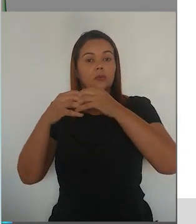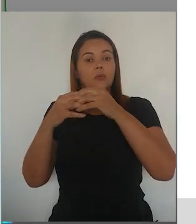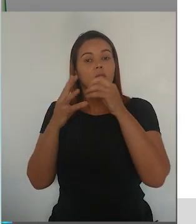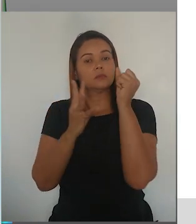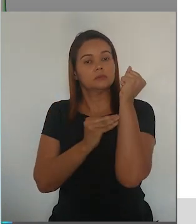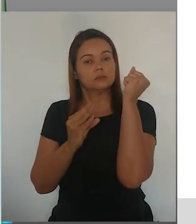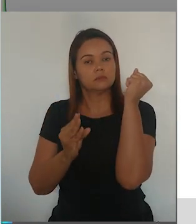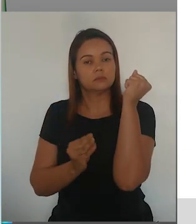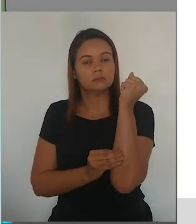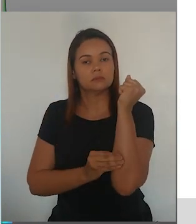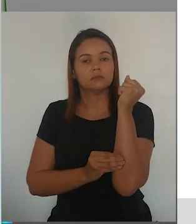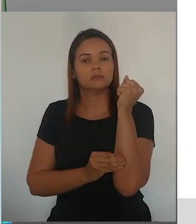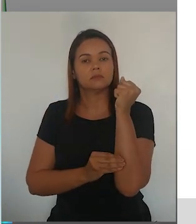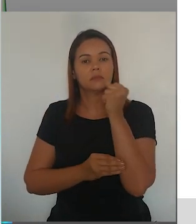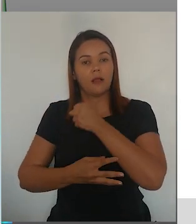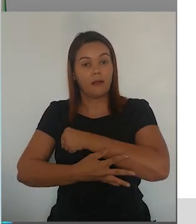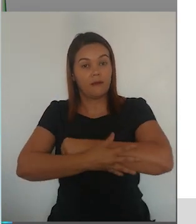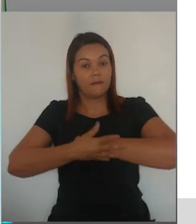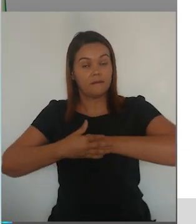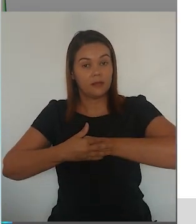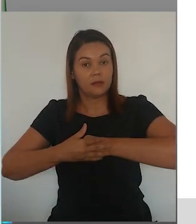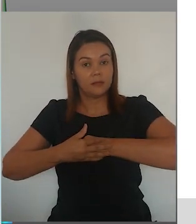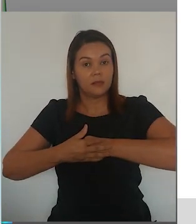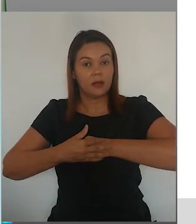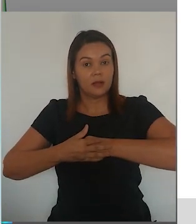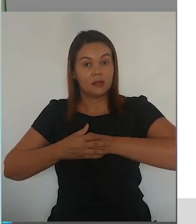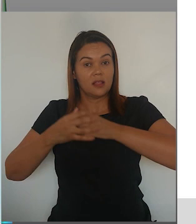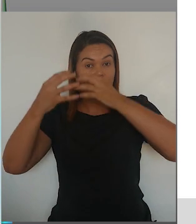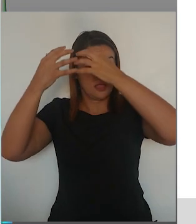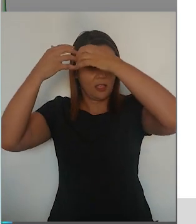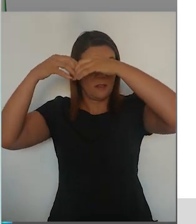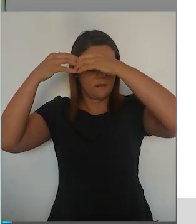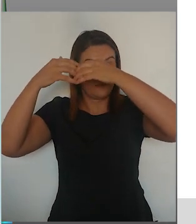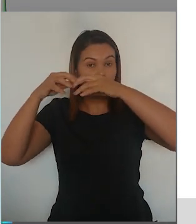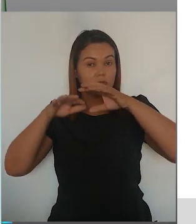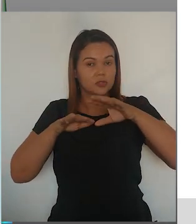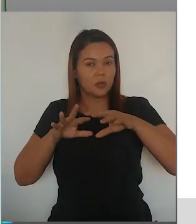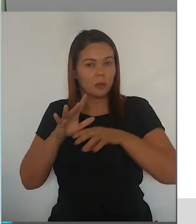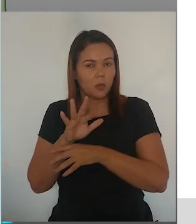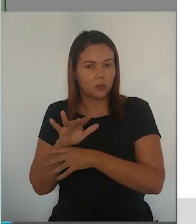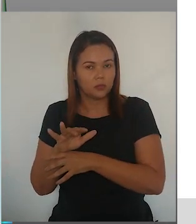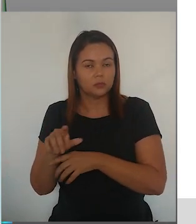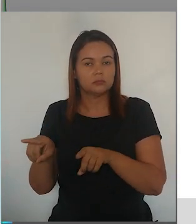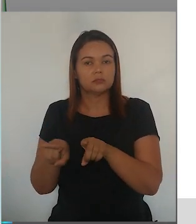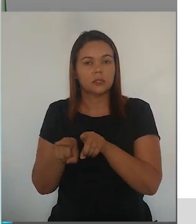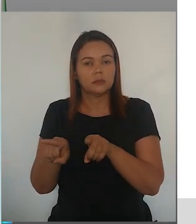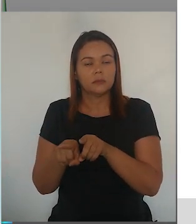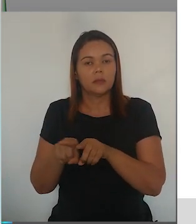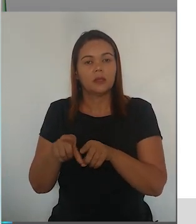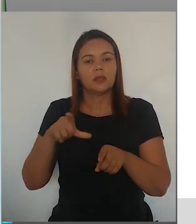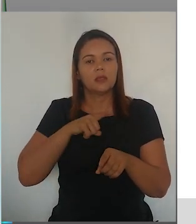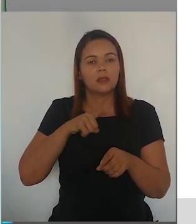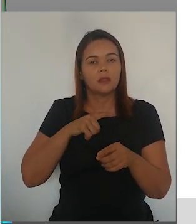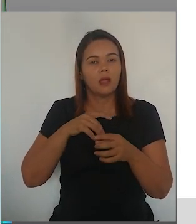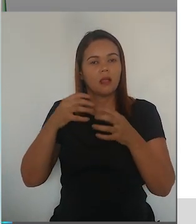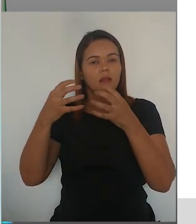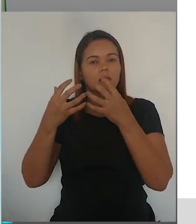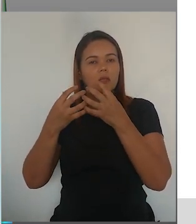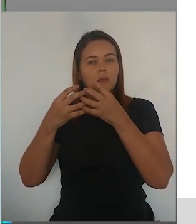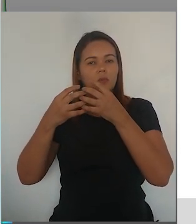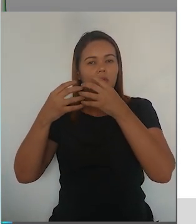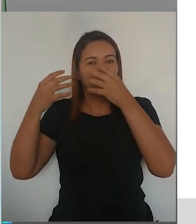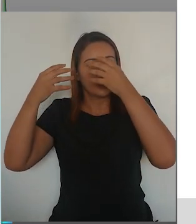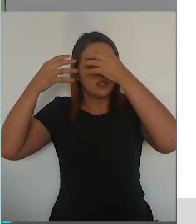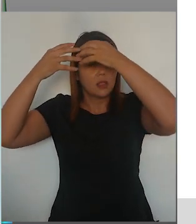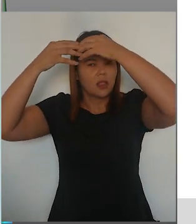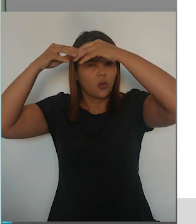junções neuromusculares relacionam-se com as fibras nervosas motoras, as quais são formadas